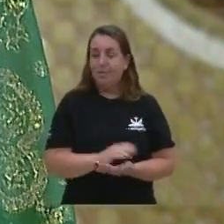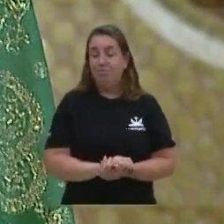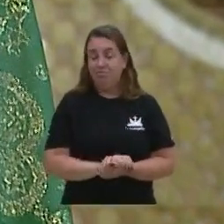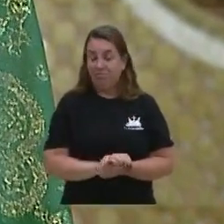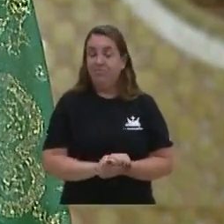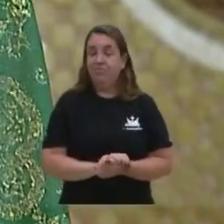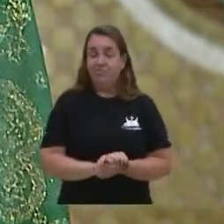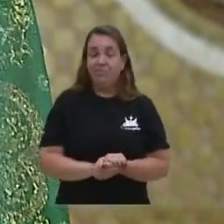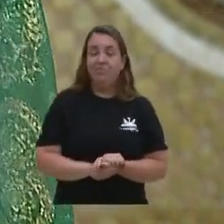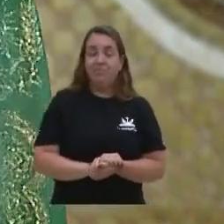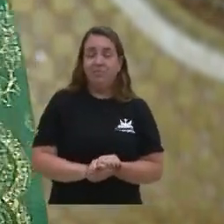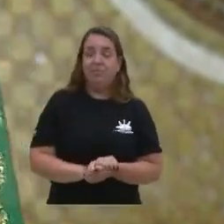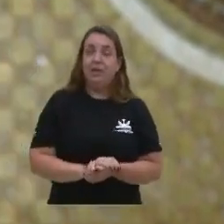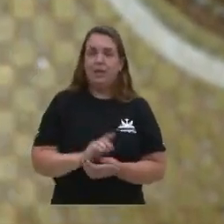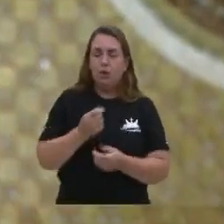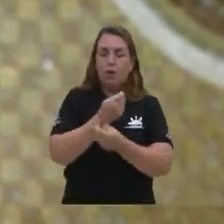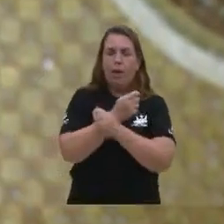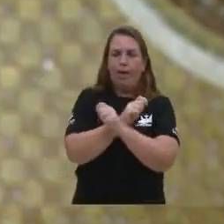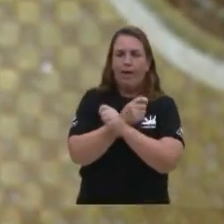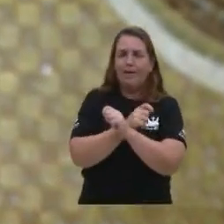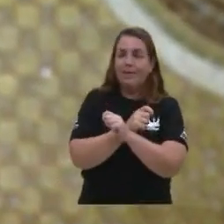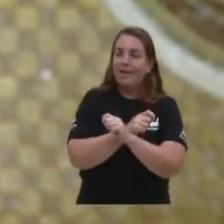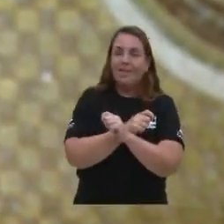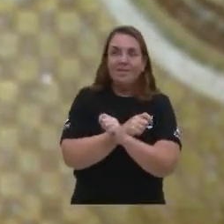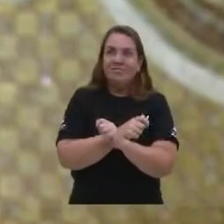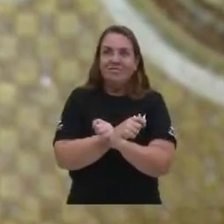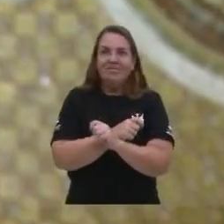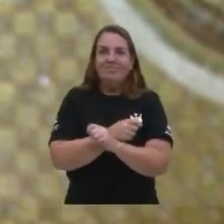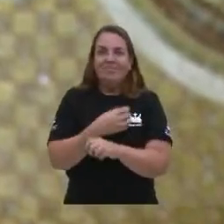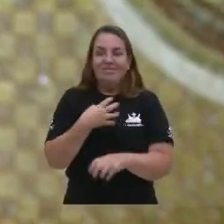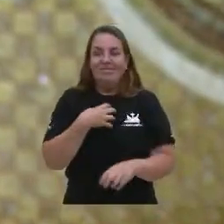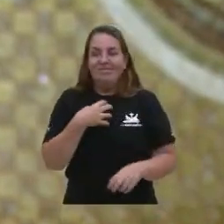tanto que André, não se contendo,